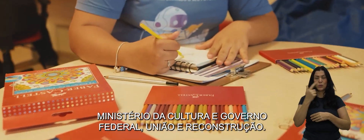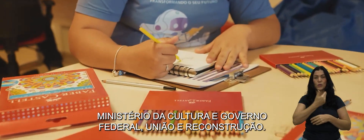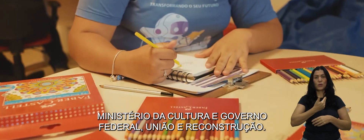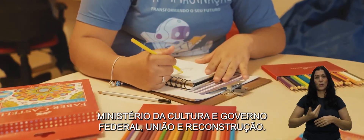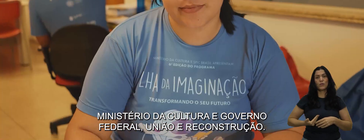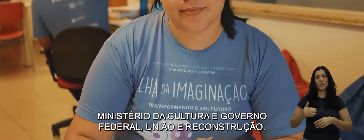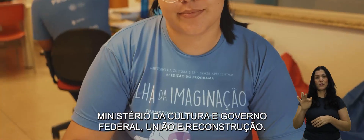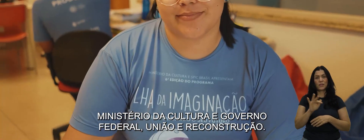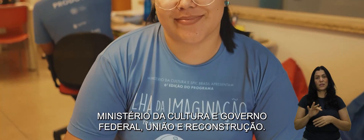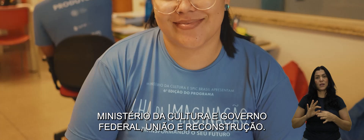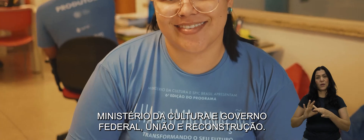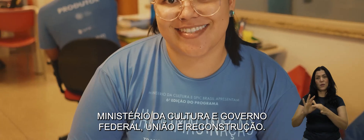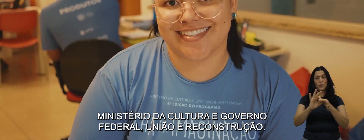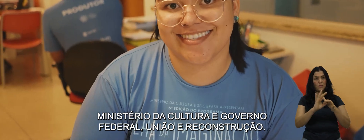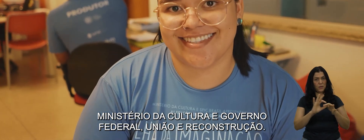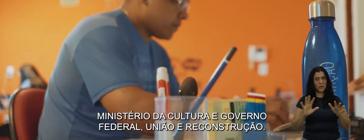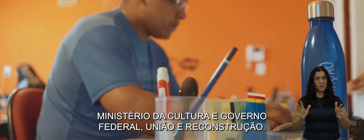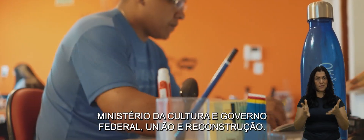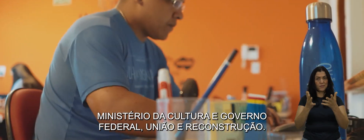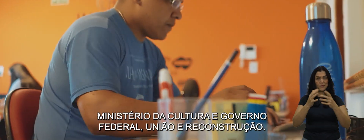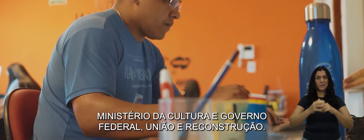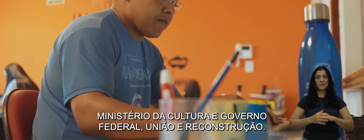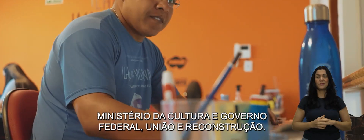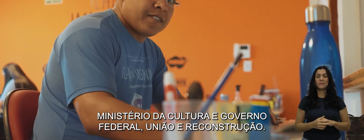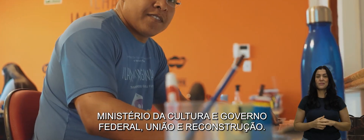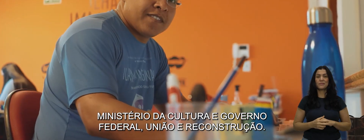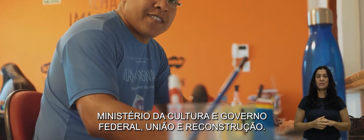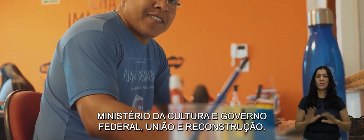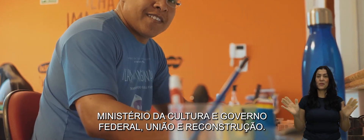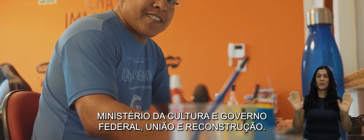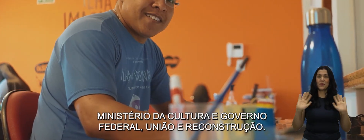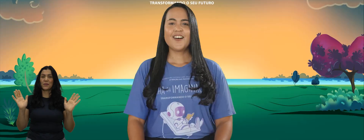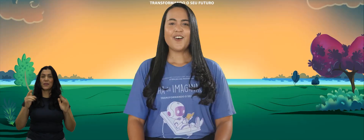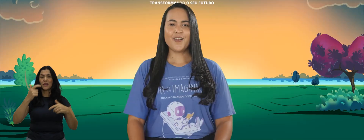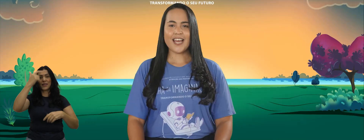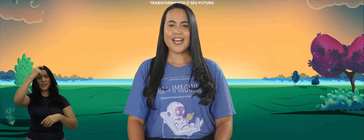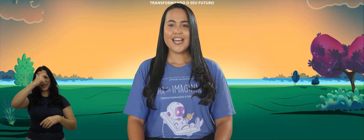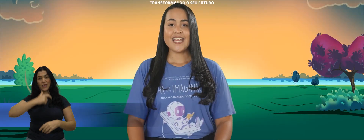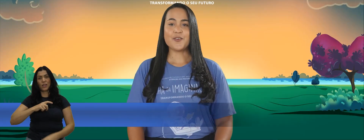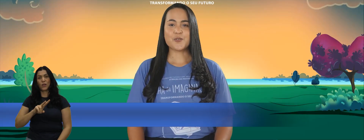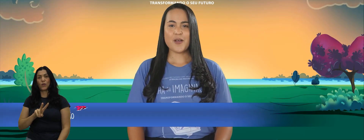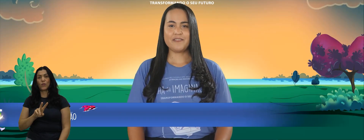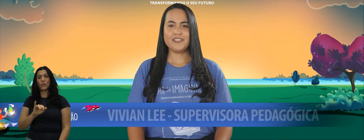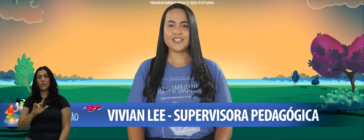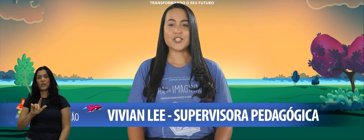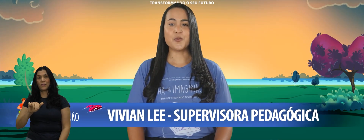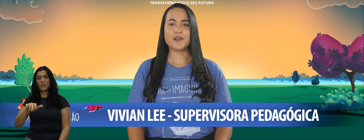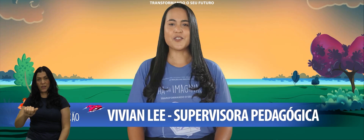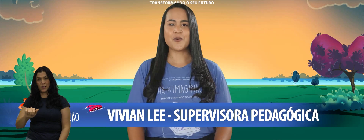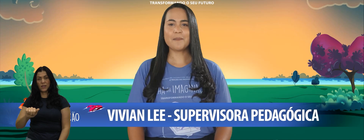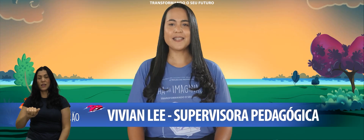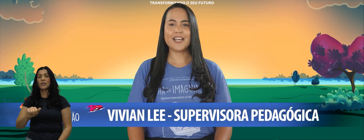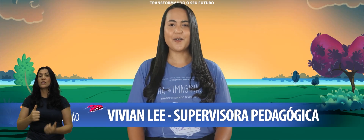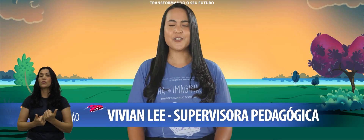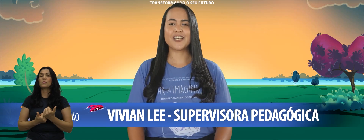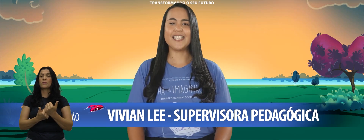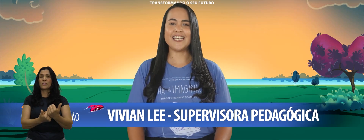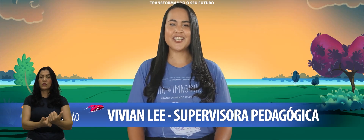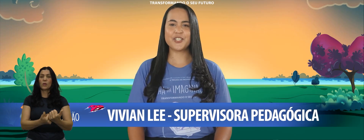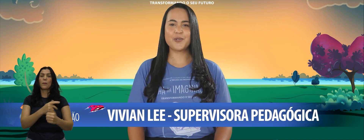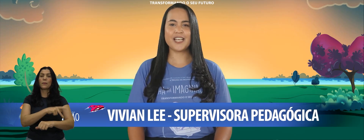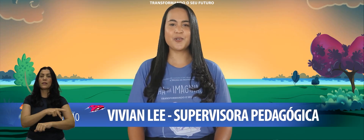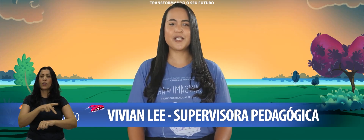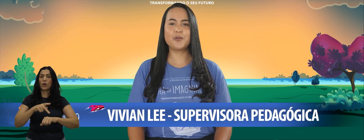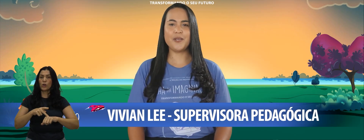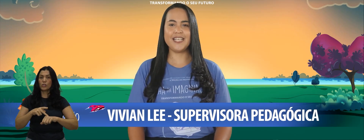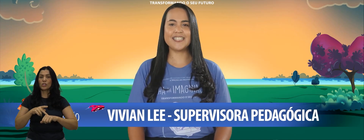da Cultura e Governo Federal, União e Reconstrução. Olá, eu sou a Vivian, supervisora pedagógica e